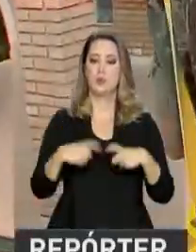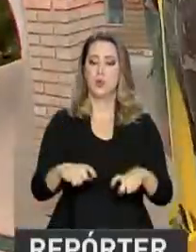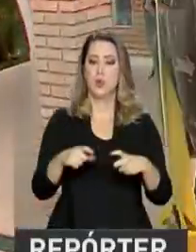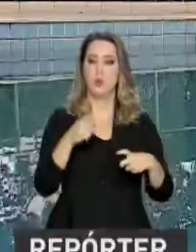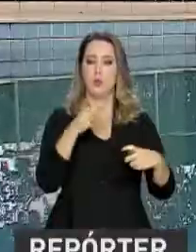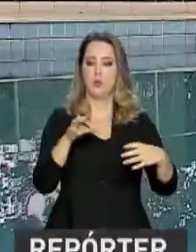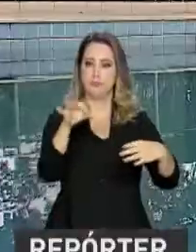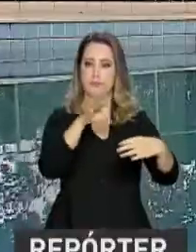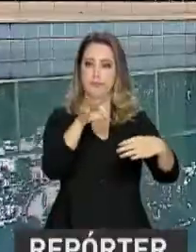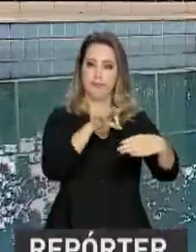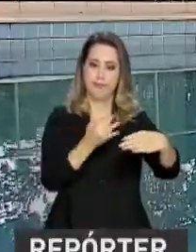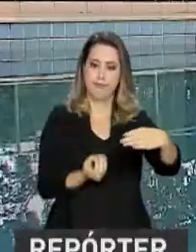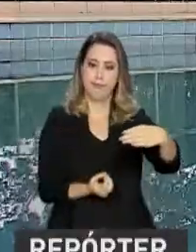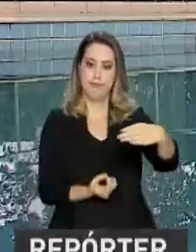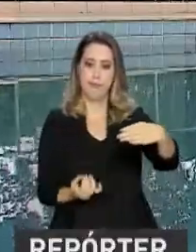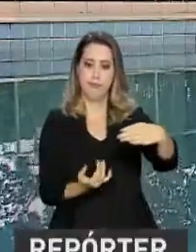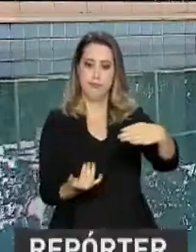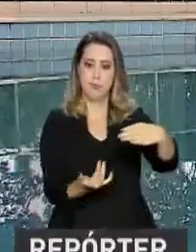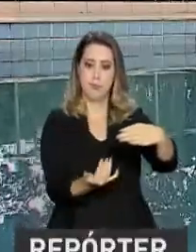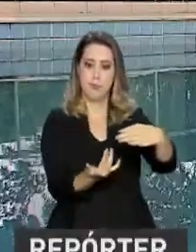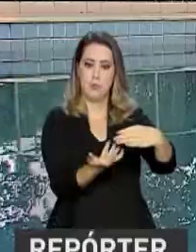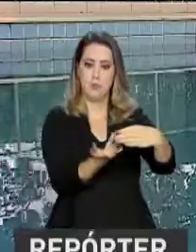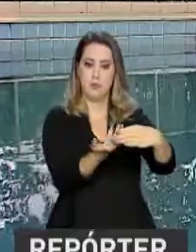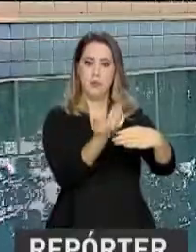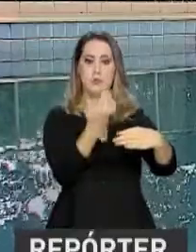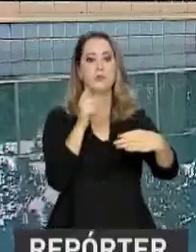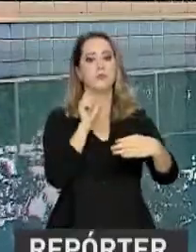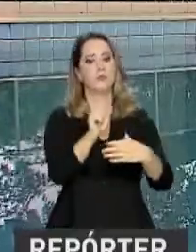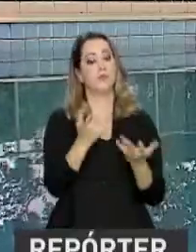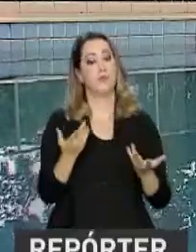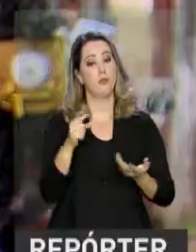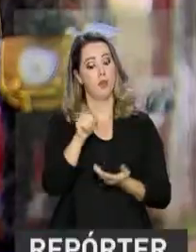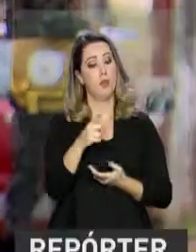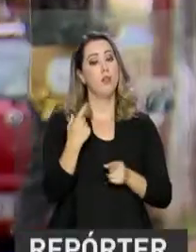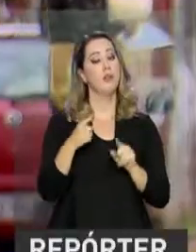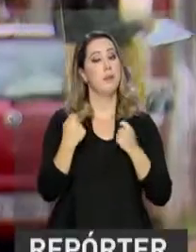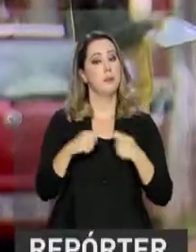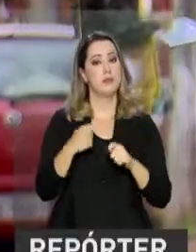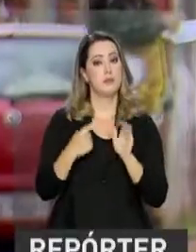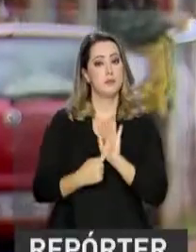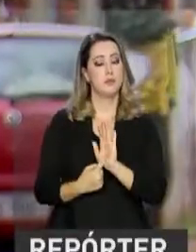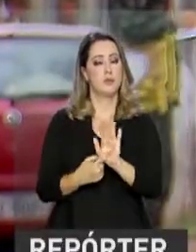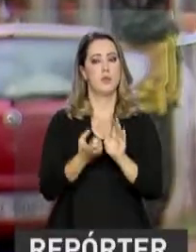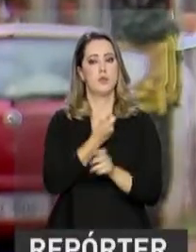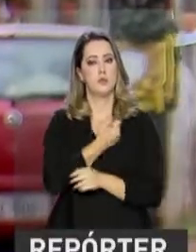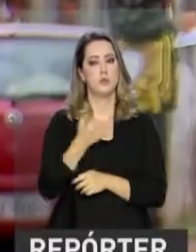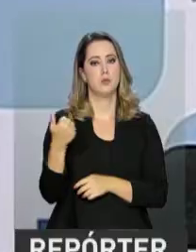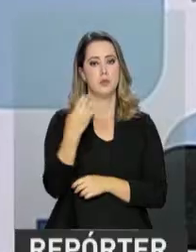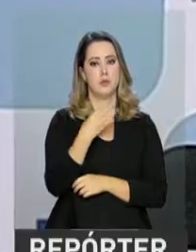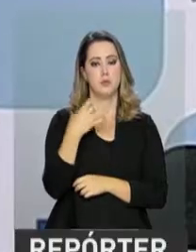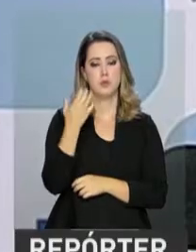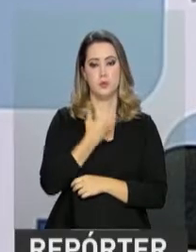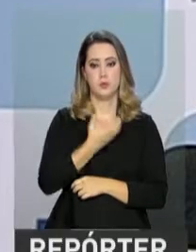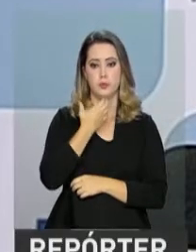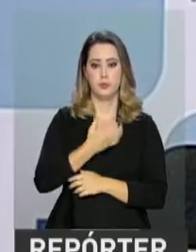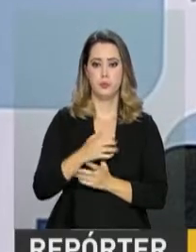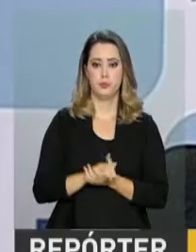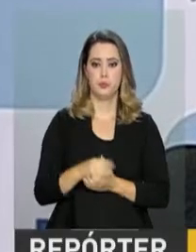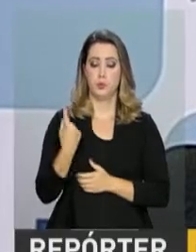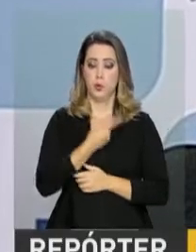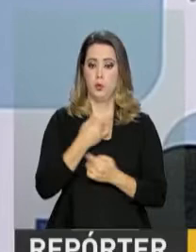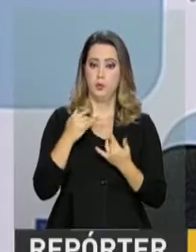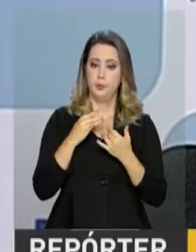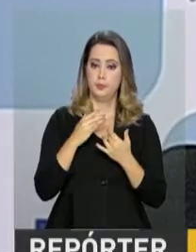mosquito os municípios que ainda não apresentaram os dados têm o prazo até o dia 14 de dezembro nós tornamos